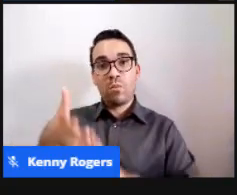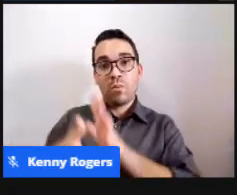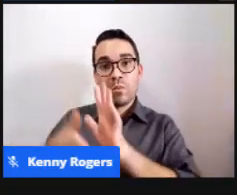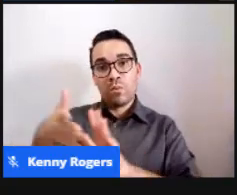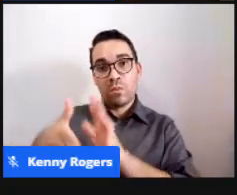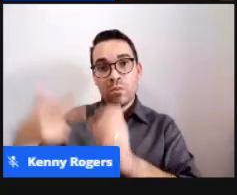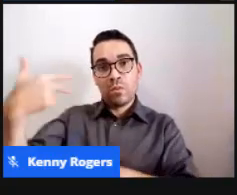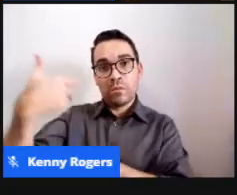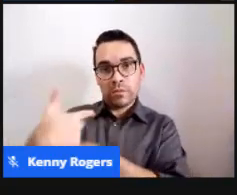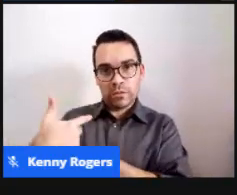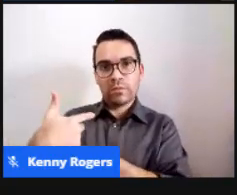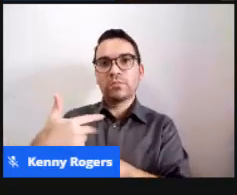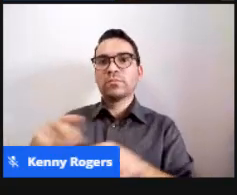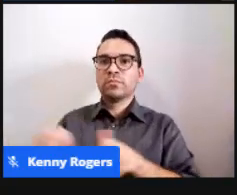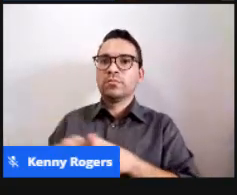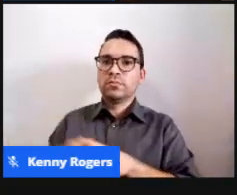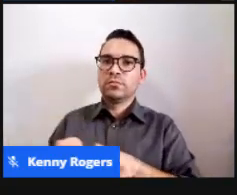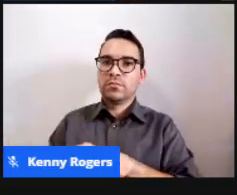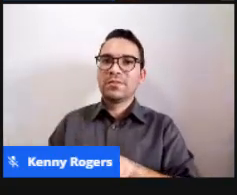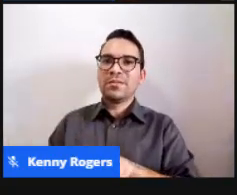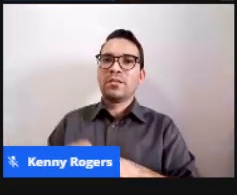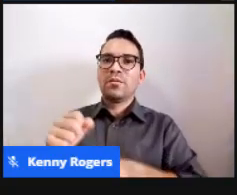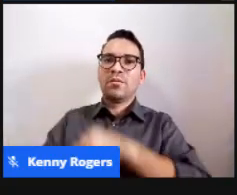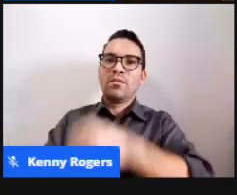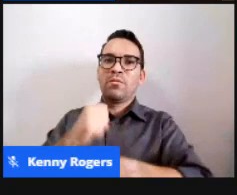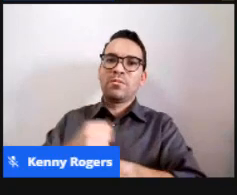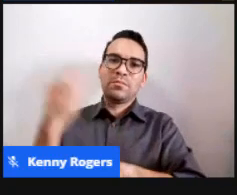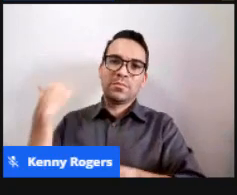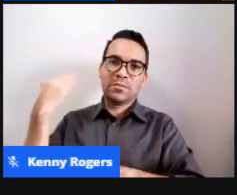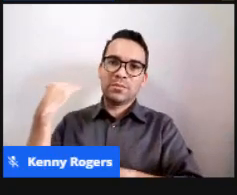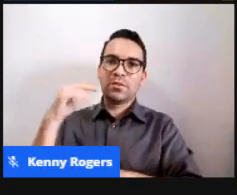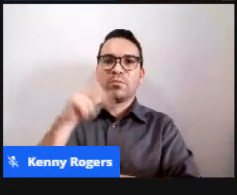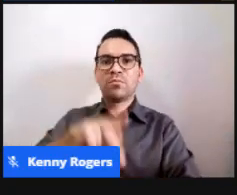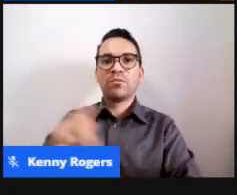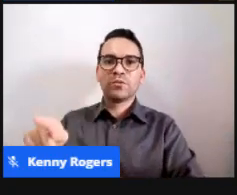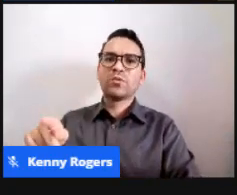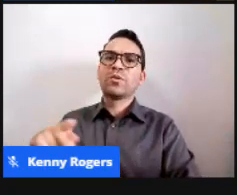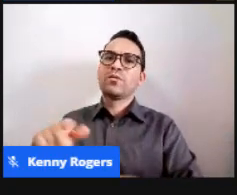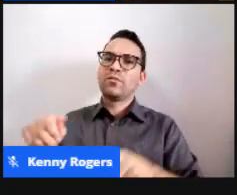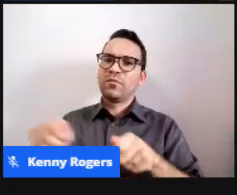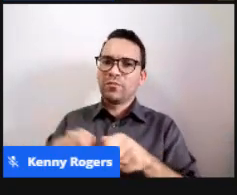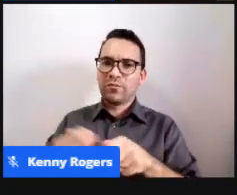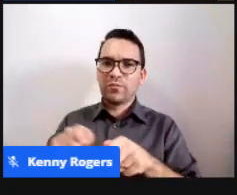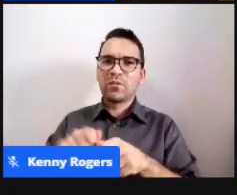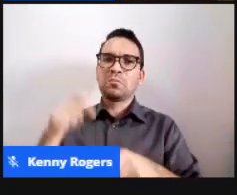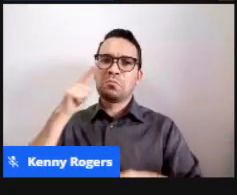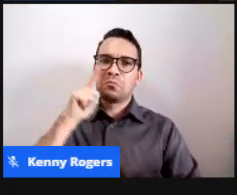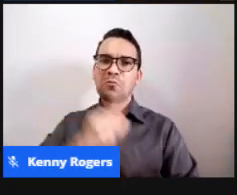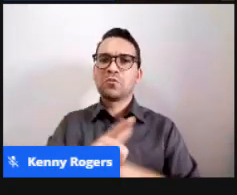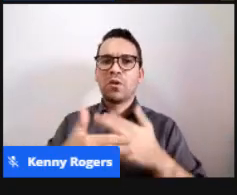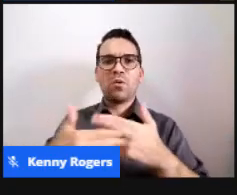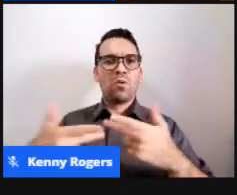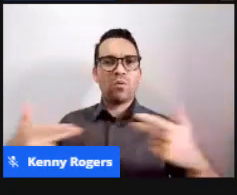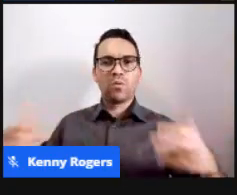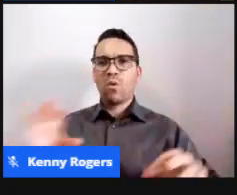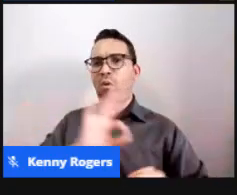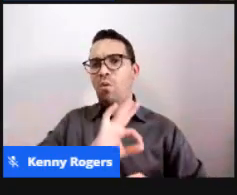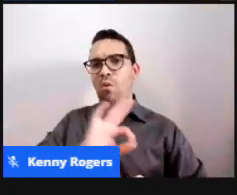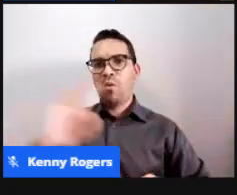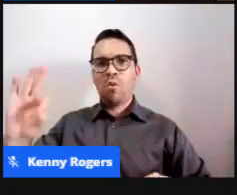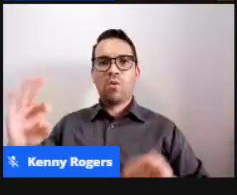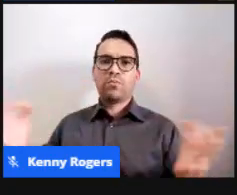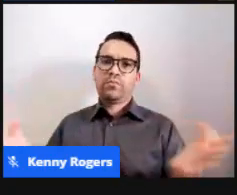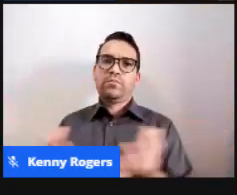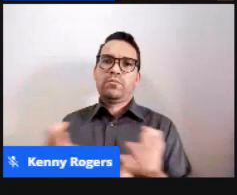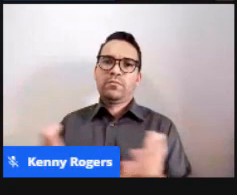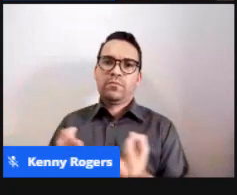professores que fizeram coisas incríveis, né, maravilhosas. Então, só o que eu estou, só assim,